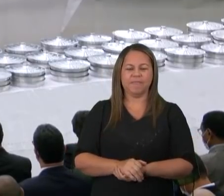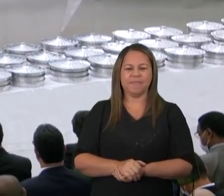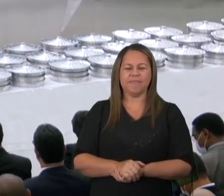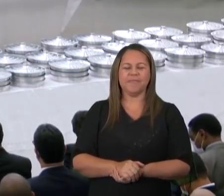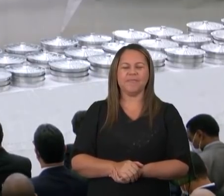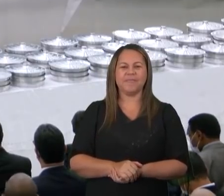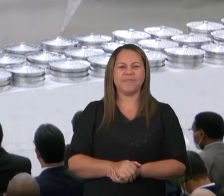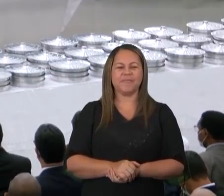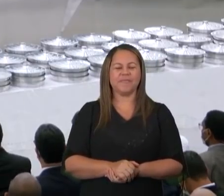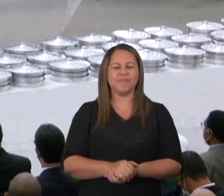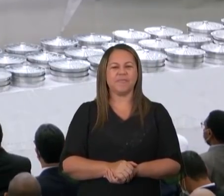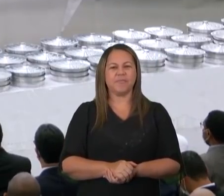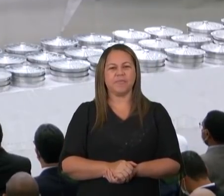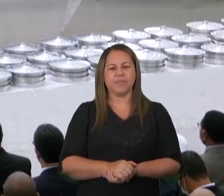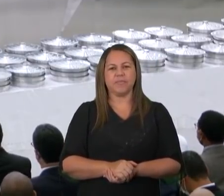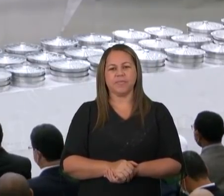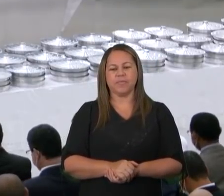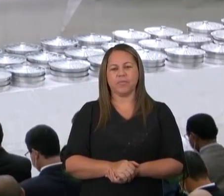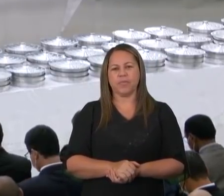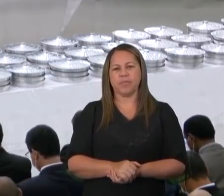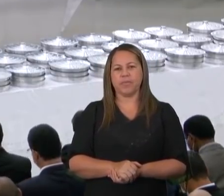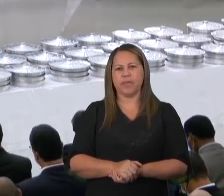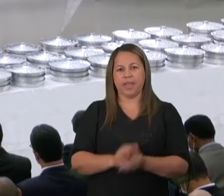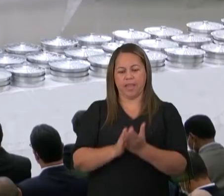Assim diz a palavra de Deus: